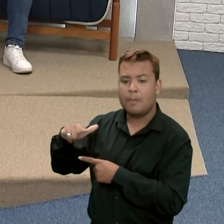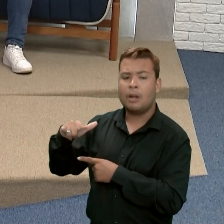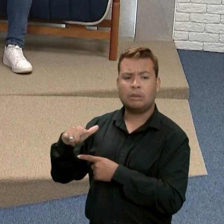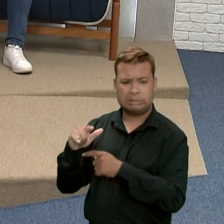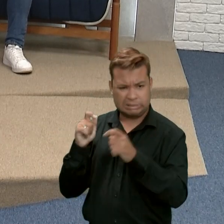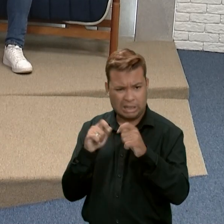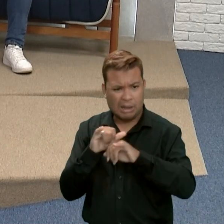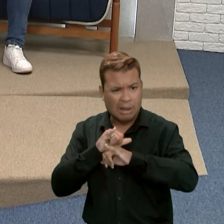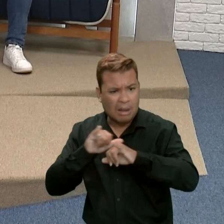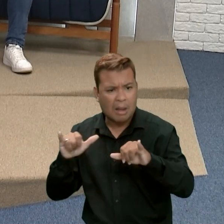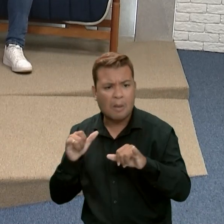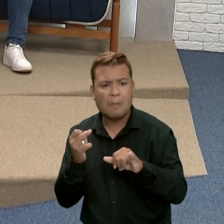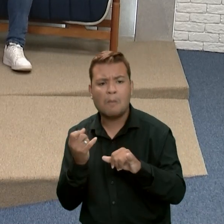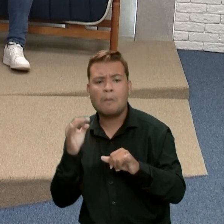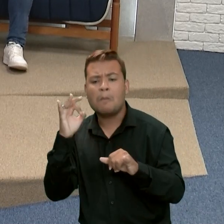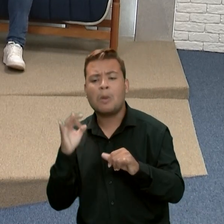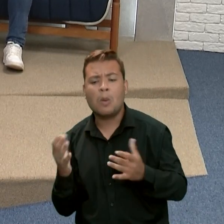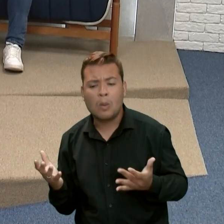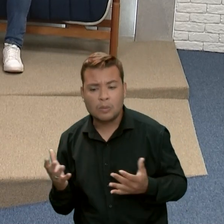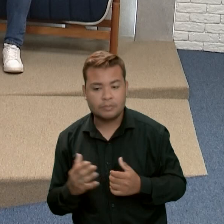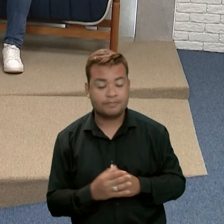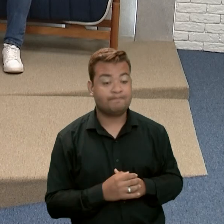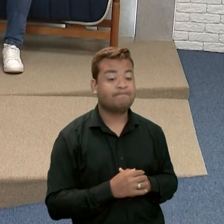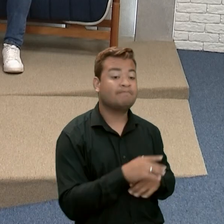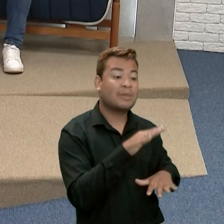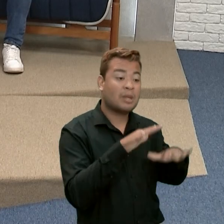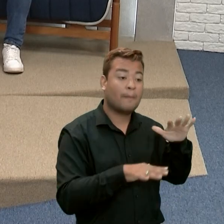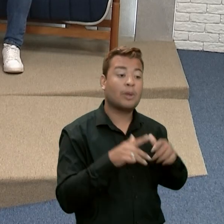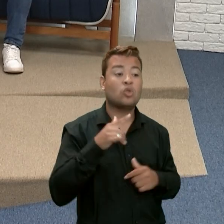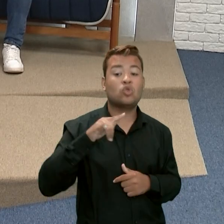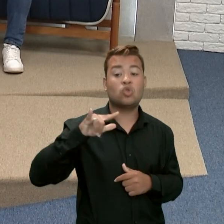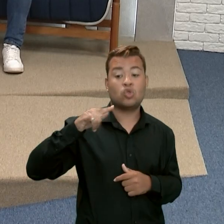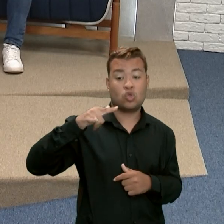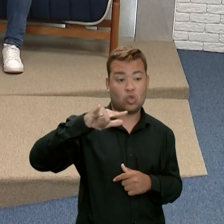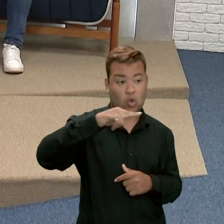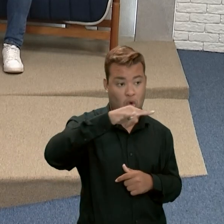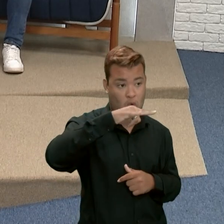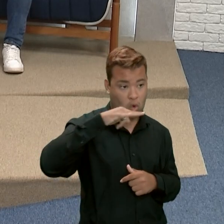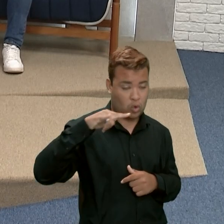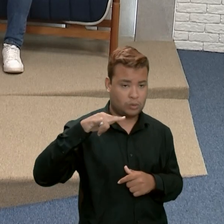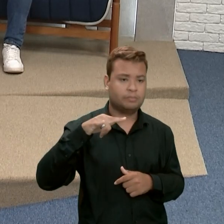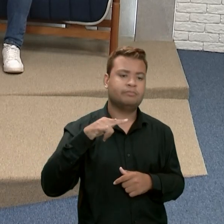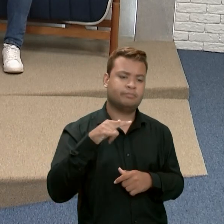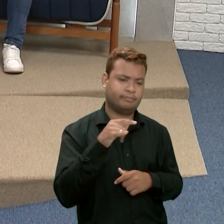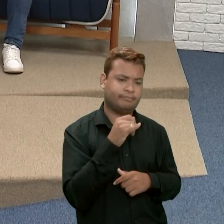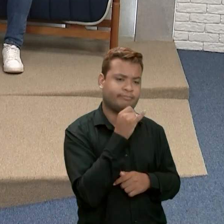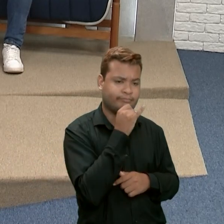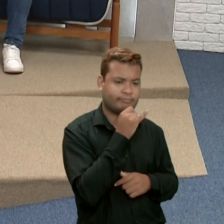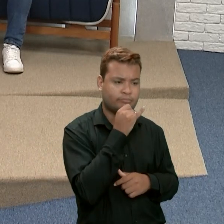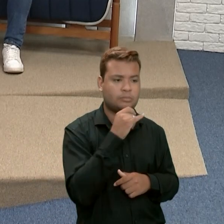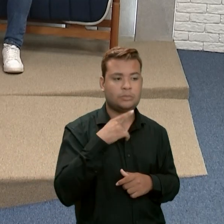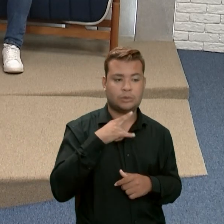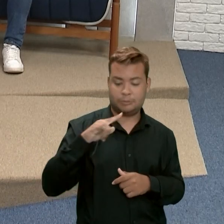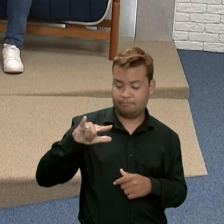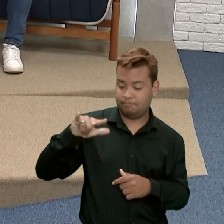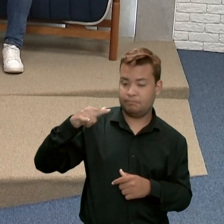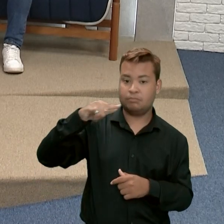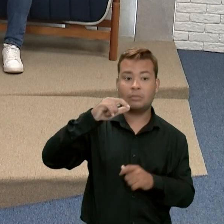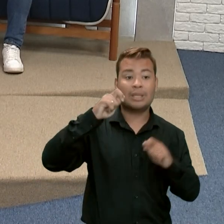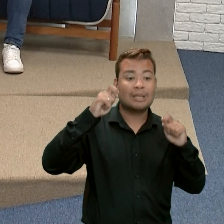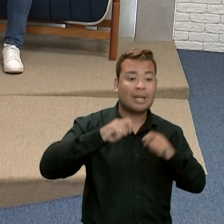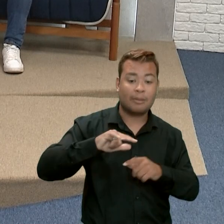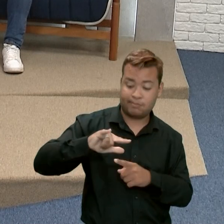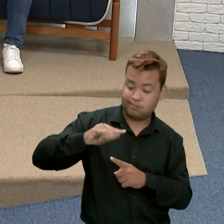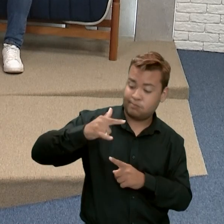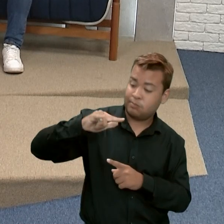medir? Isso depende muito de cada drone. Então, esse drone que a gente utiliza, ele consegue sobrevoar a altura